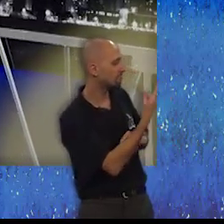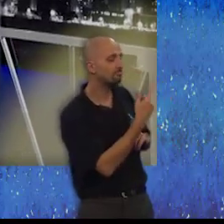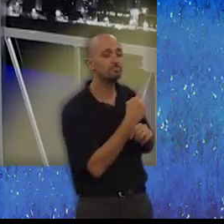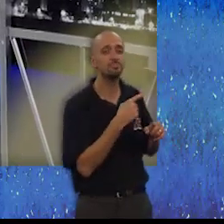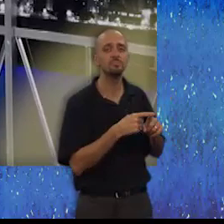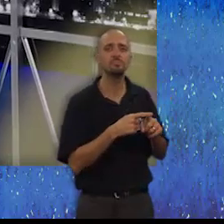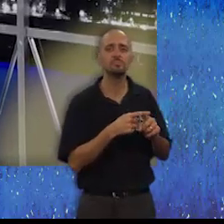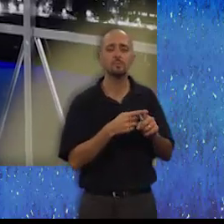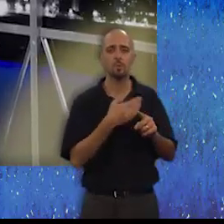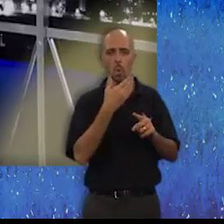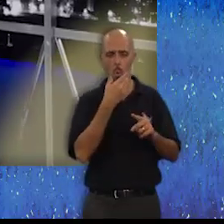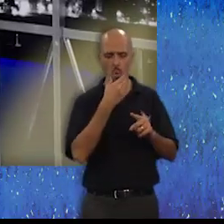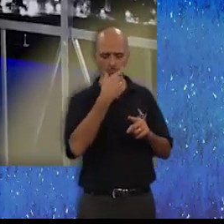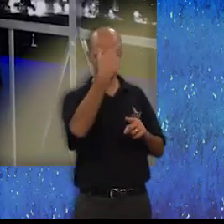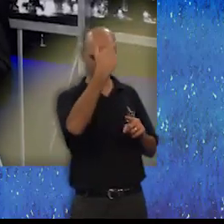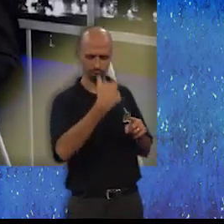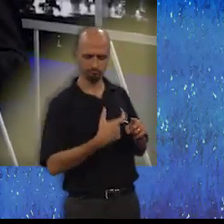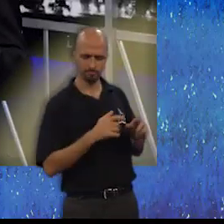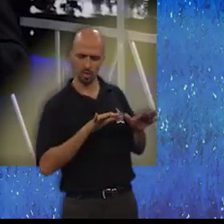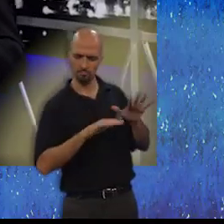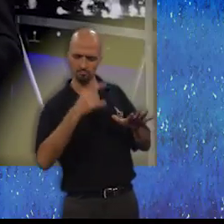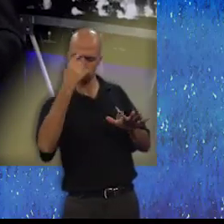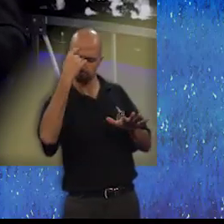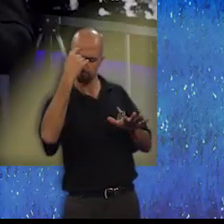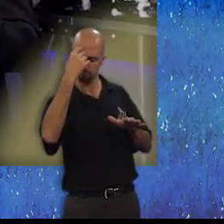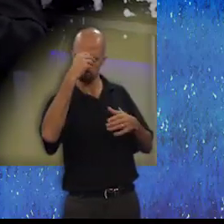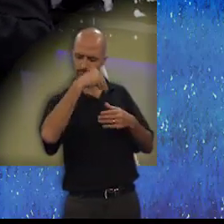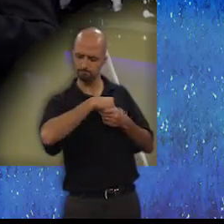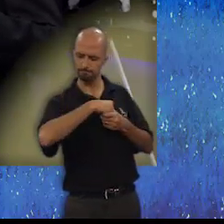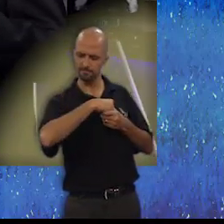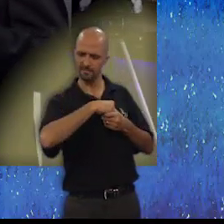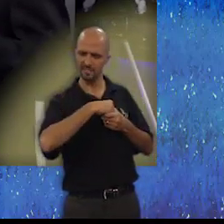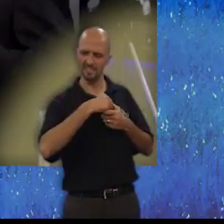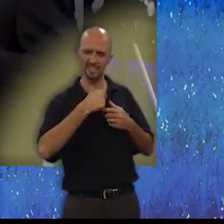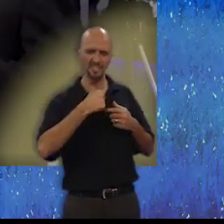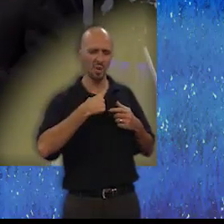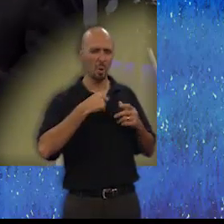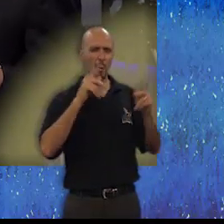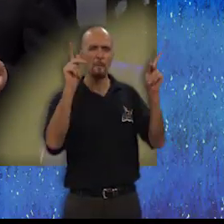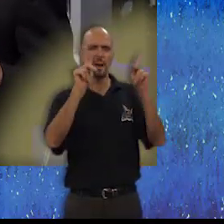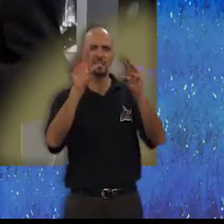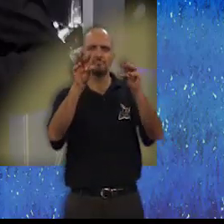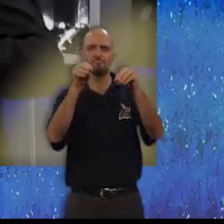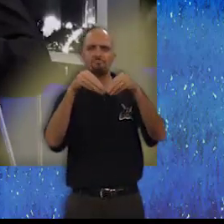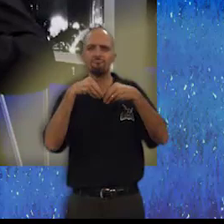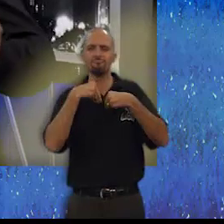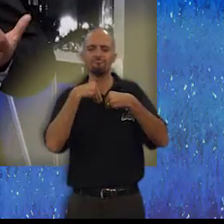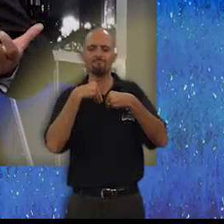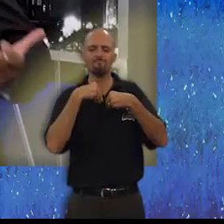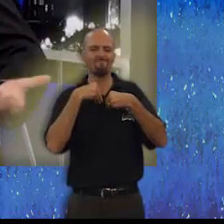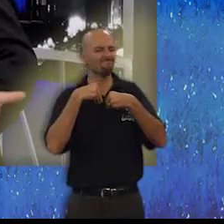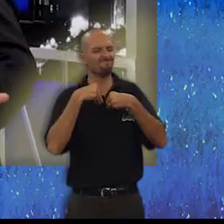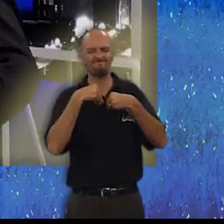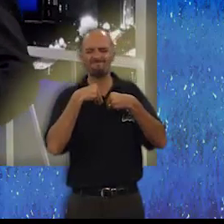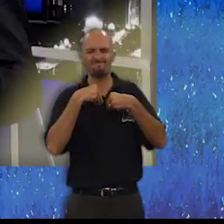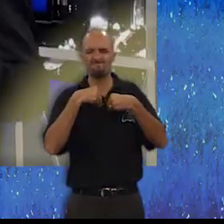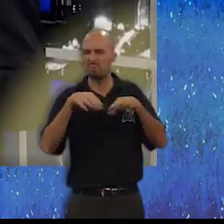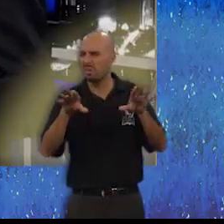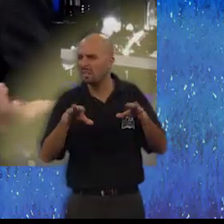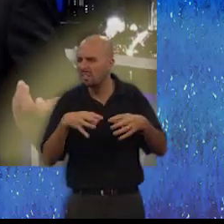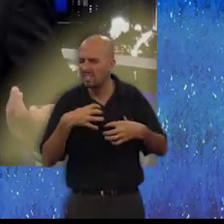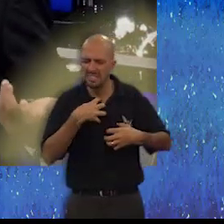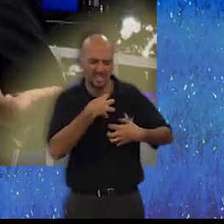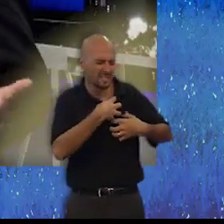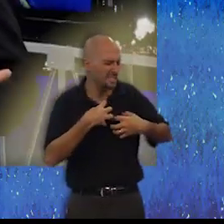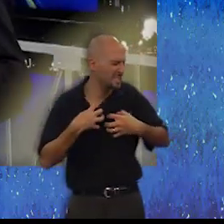assim: bom, eu me sinto perdido, eu não tenho paz no meu coração, eu não consigo dormir à noite, eu